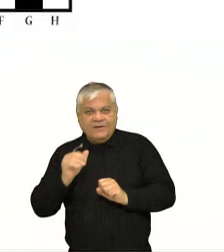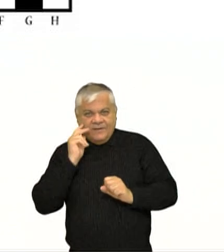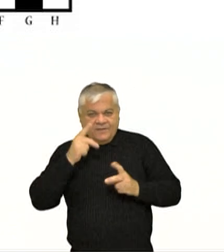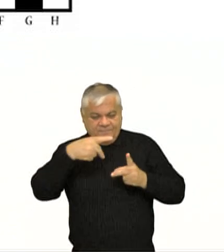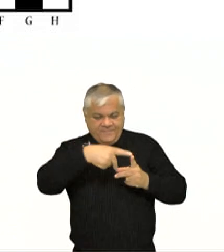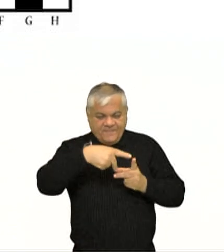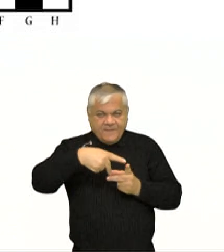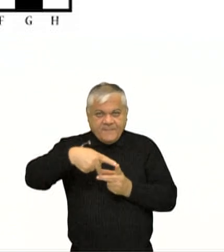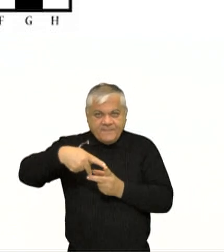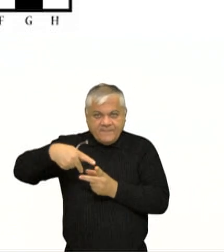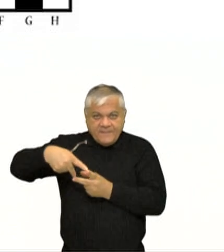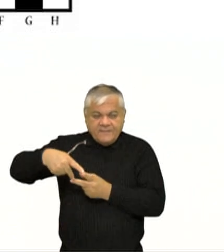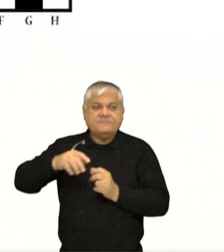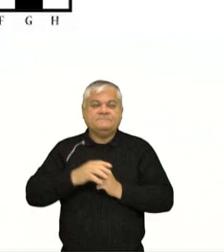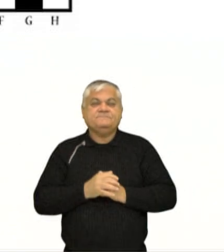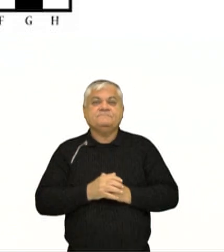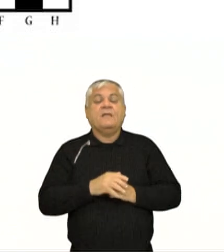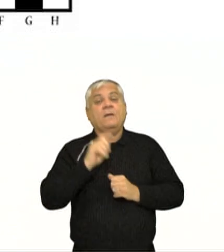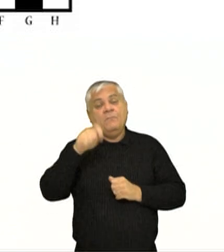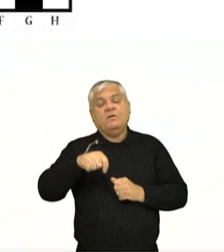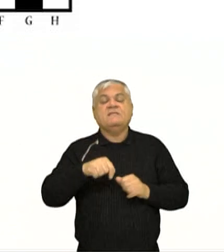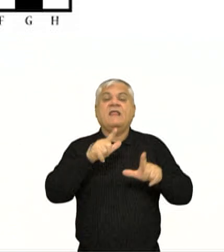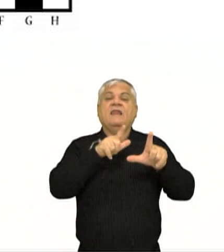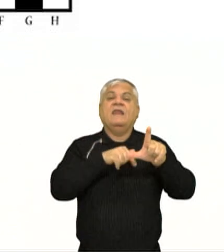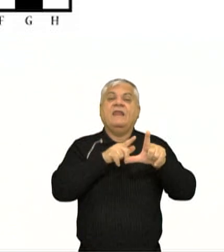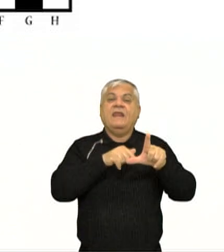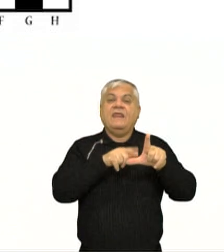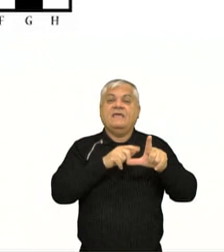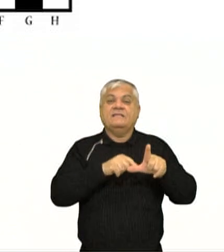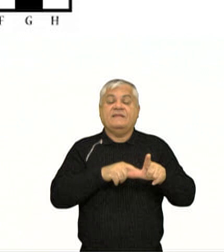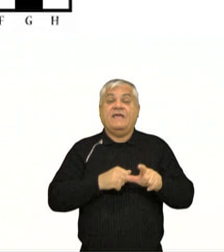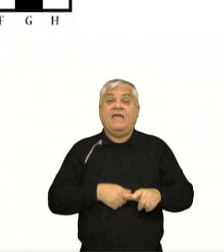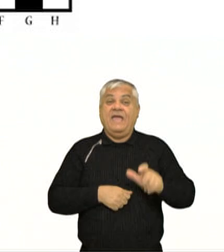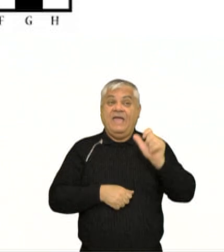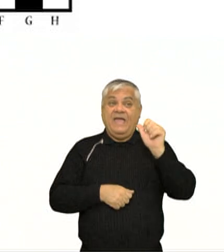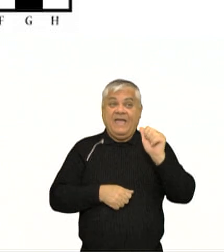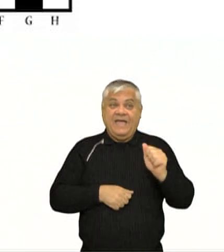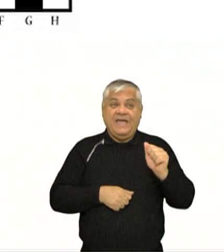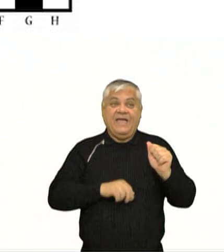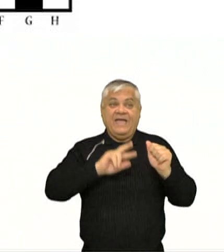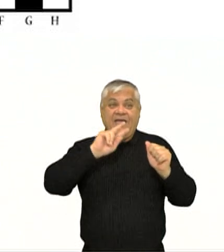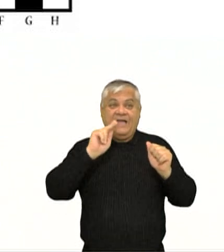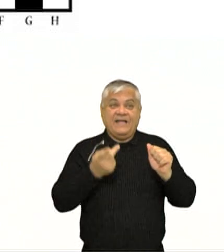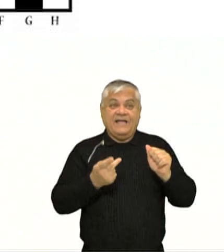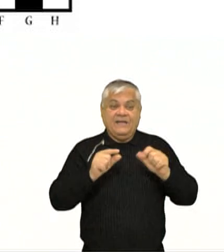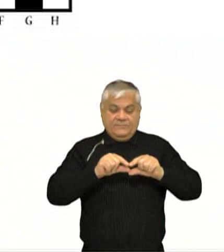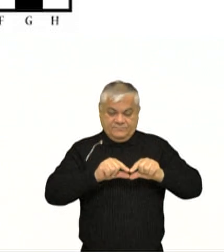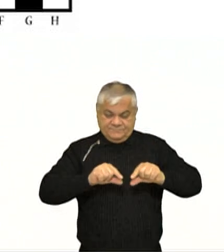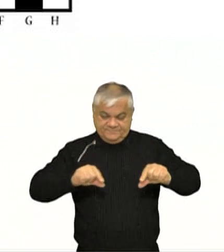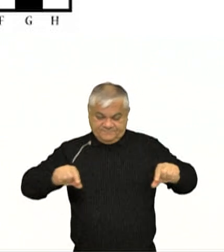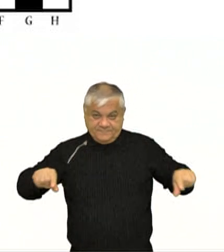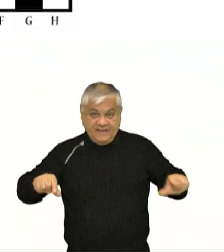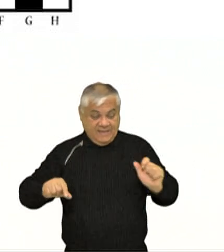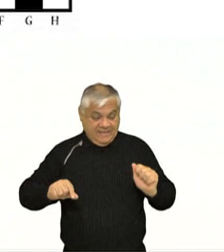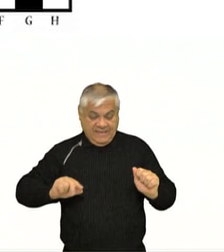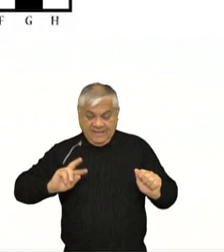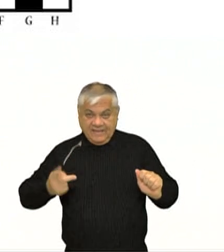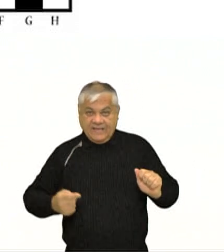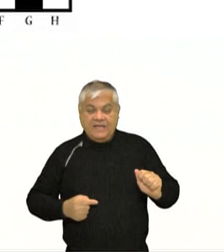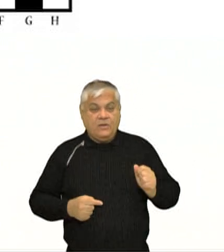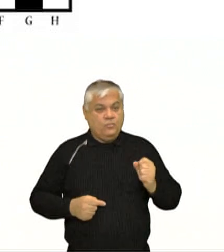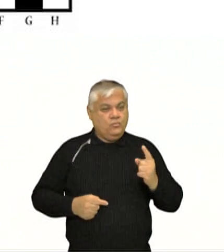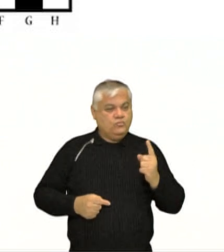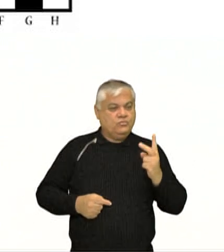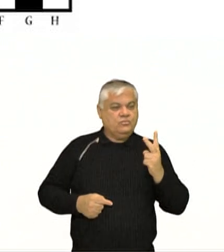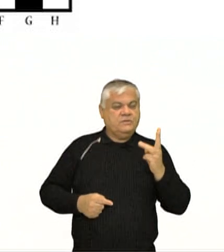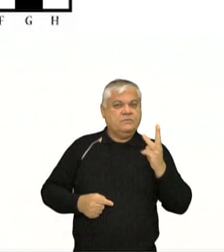da moldura, você pode colocar as letras de A a H para identificar as colunas e o número 1 a 8